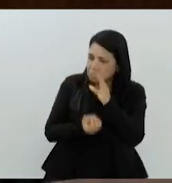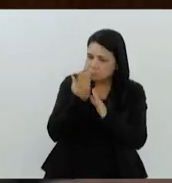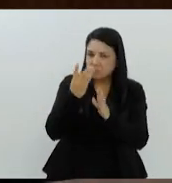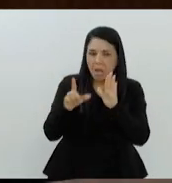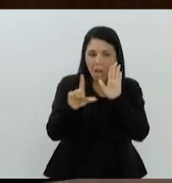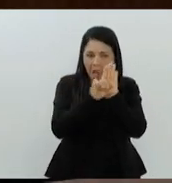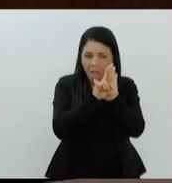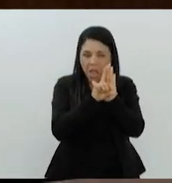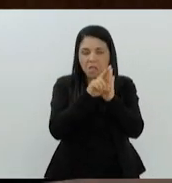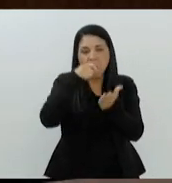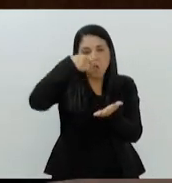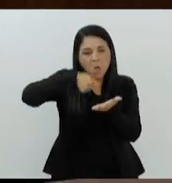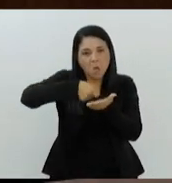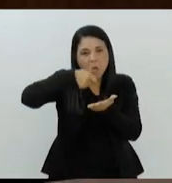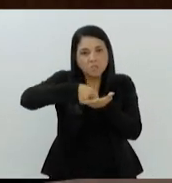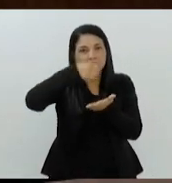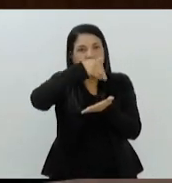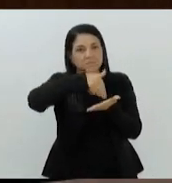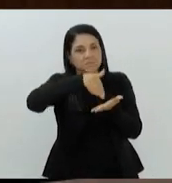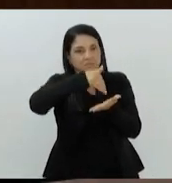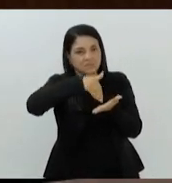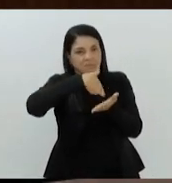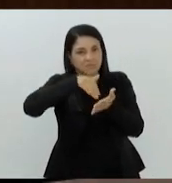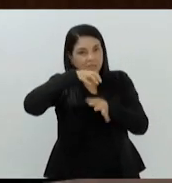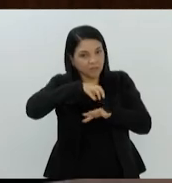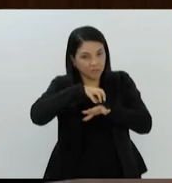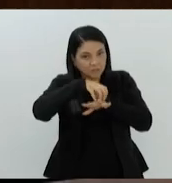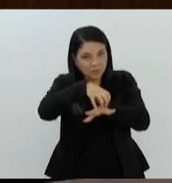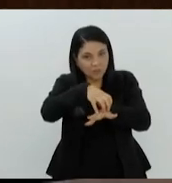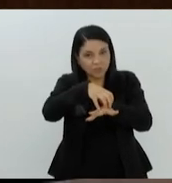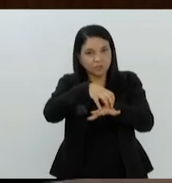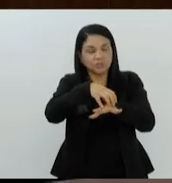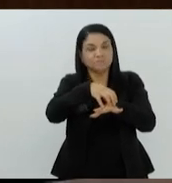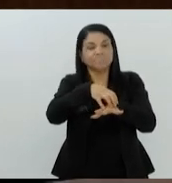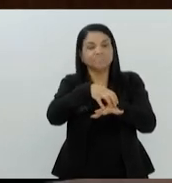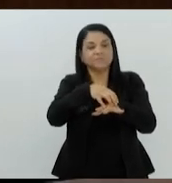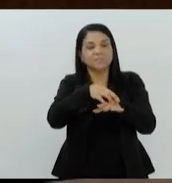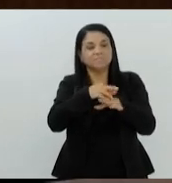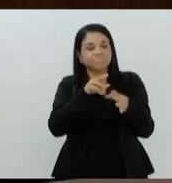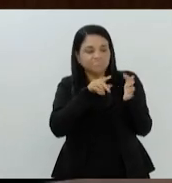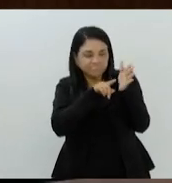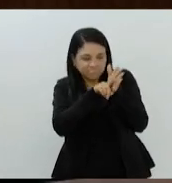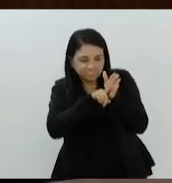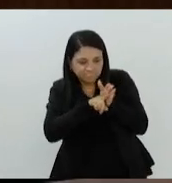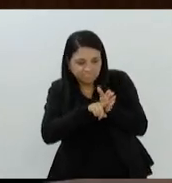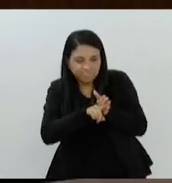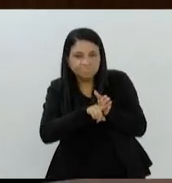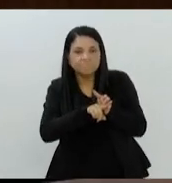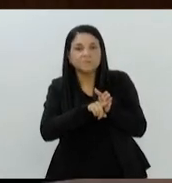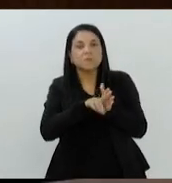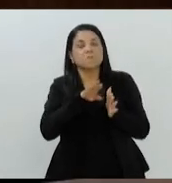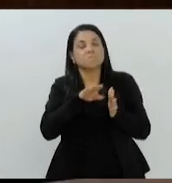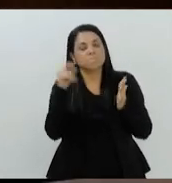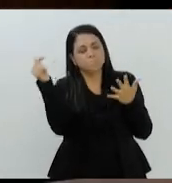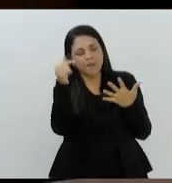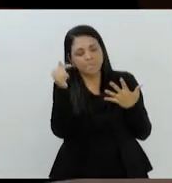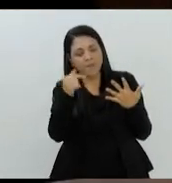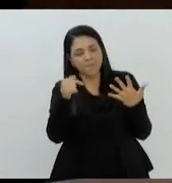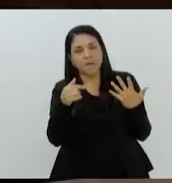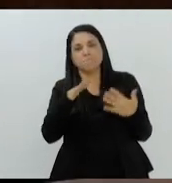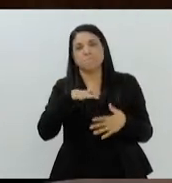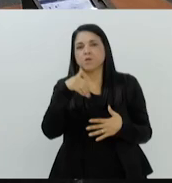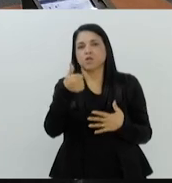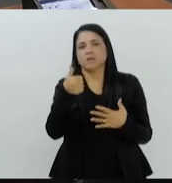que a Secretaria de Transporte, ao fazer a vistoria, exija tais melhoramentos. Só para contar a